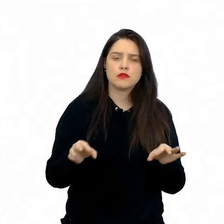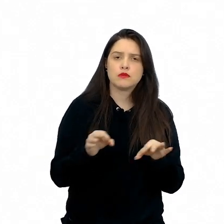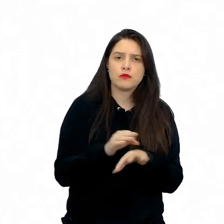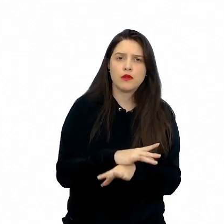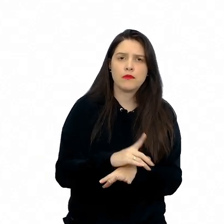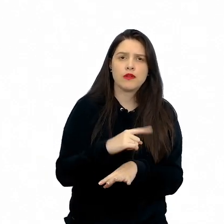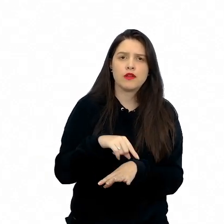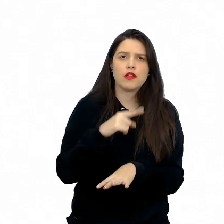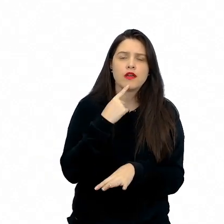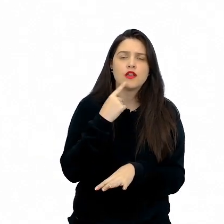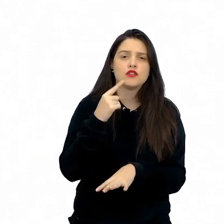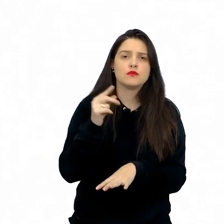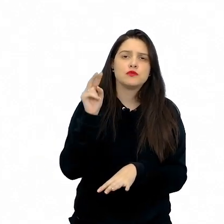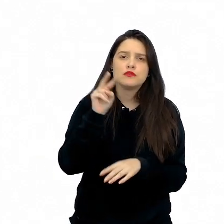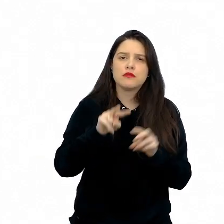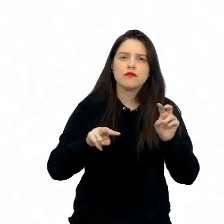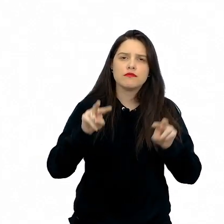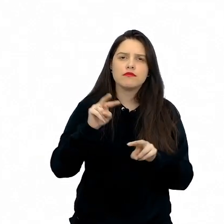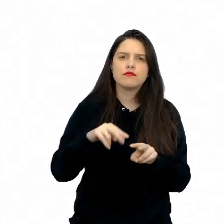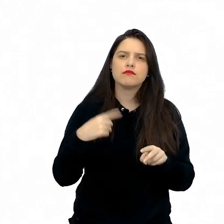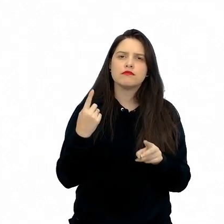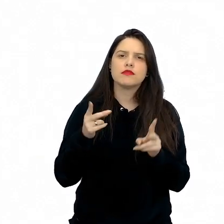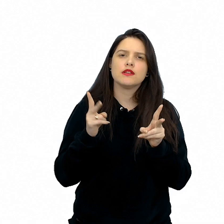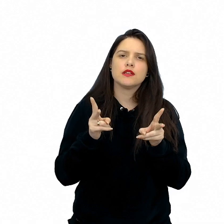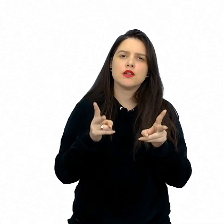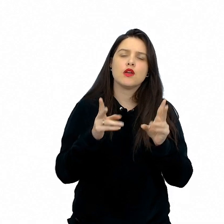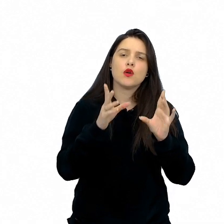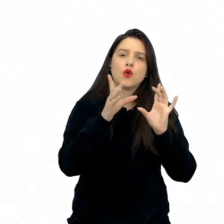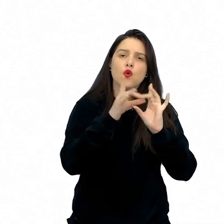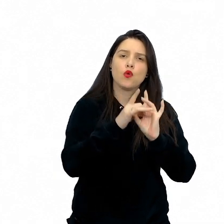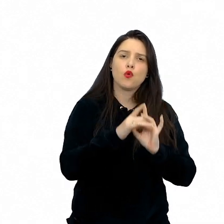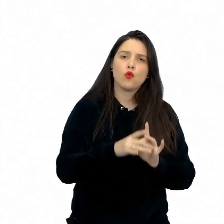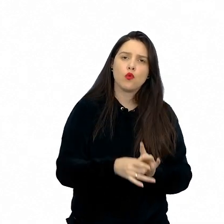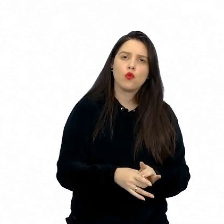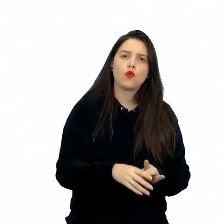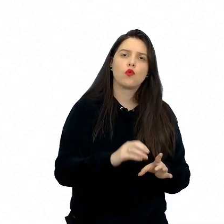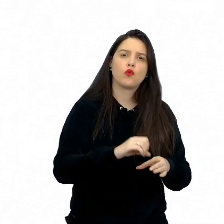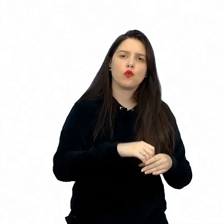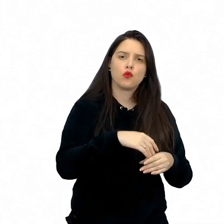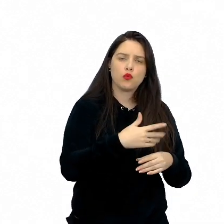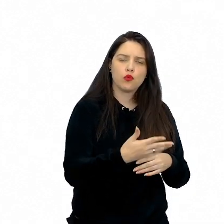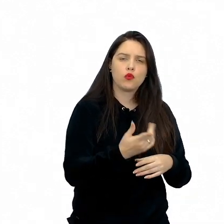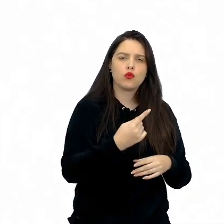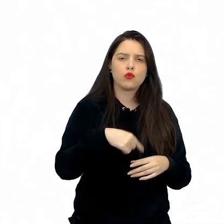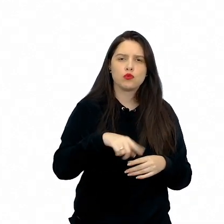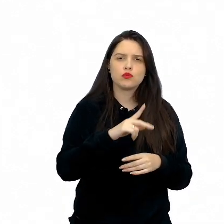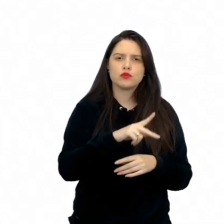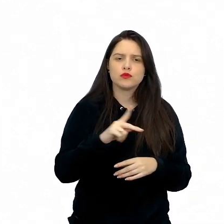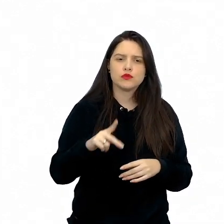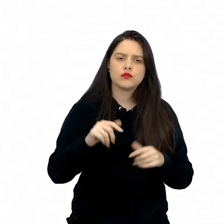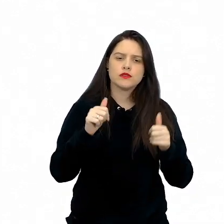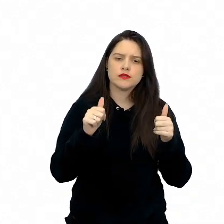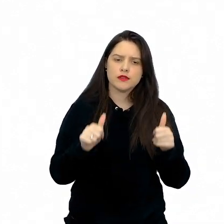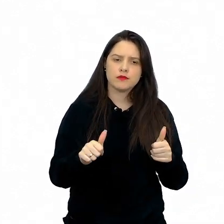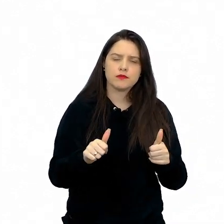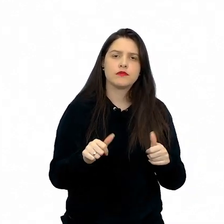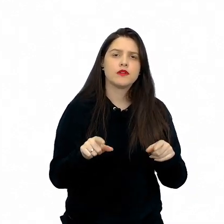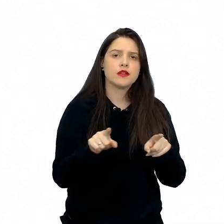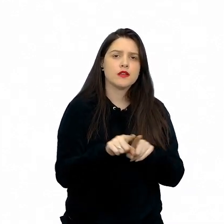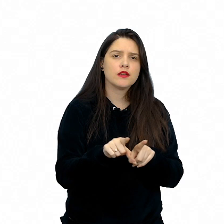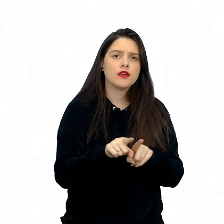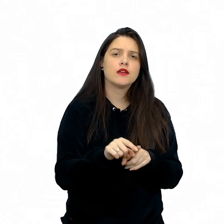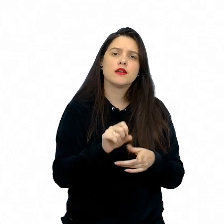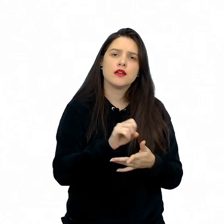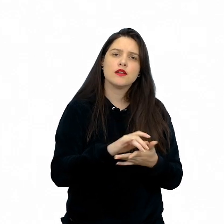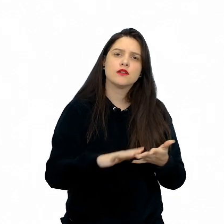onde a gente pôde ver bem esse contexto do conteúdo do professor e dos estudantes, onde eles